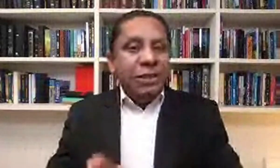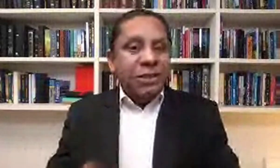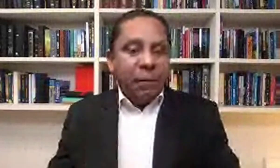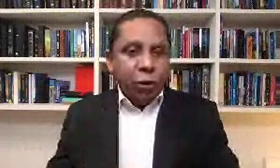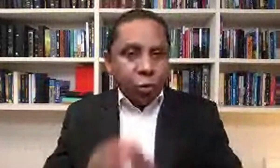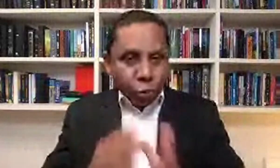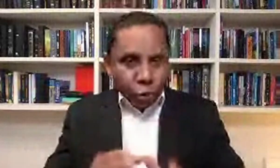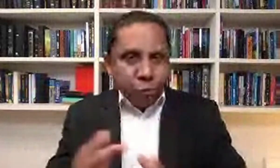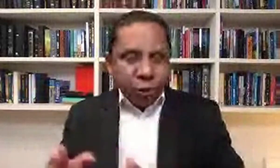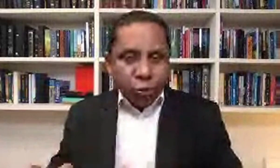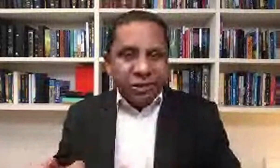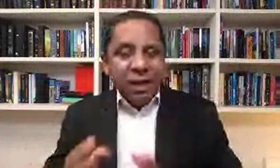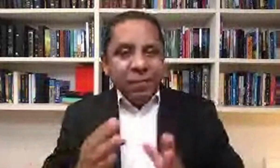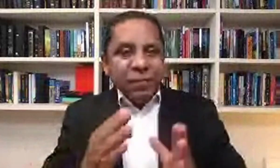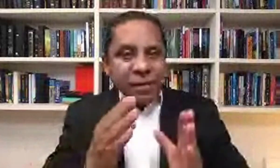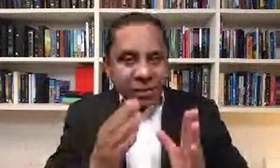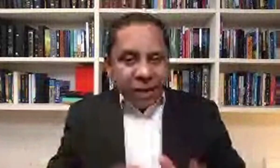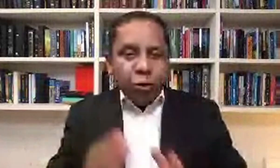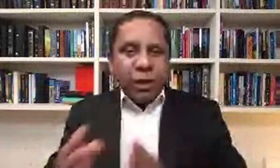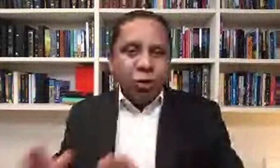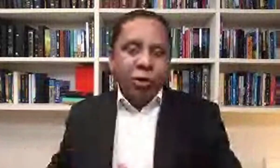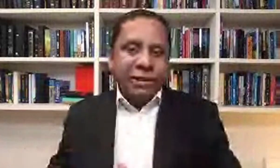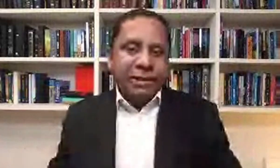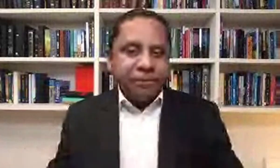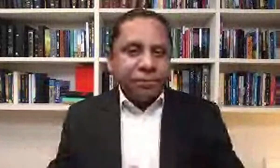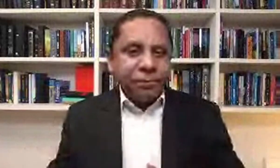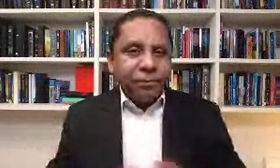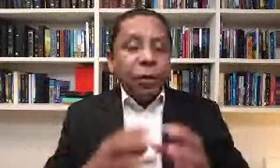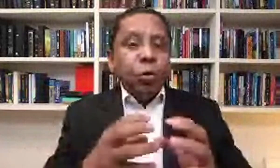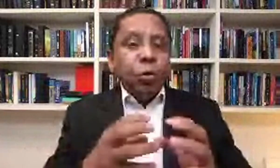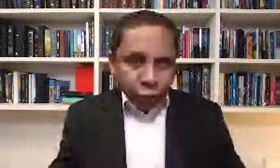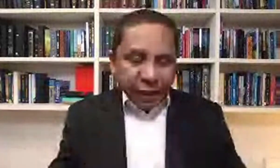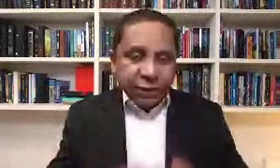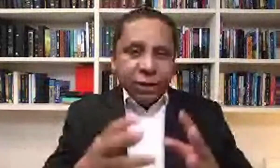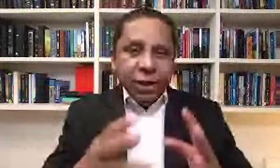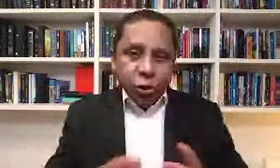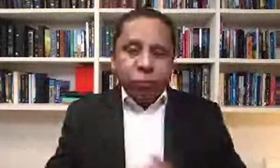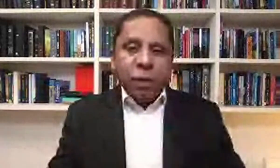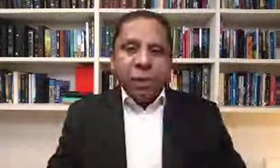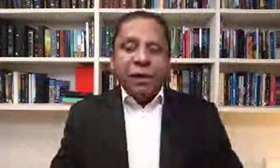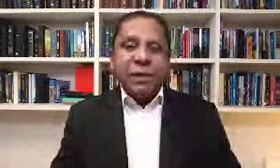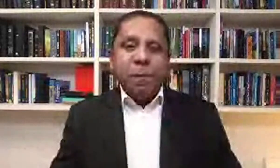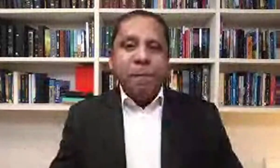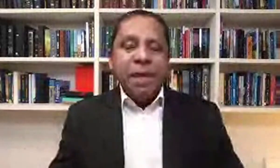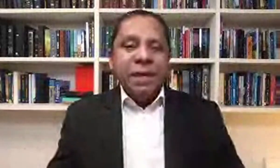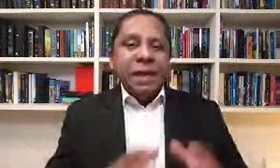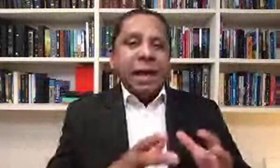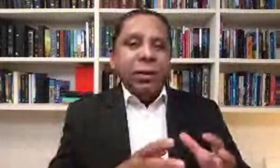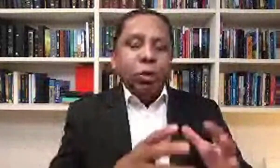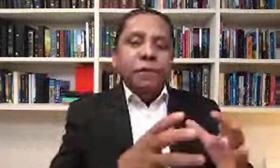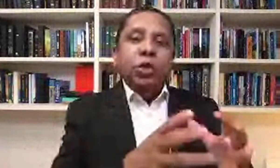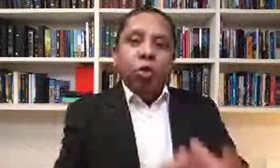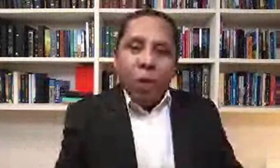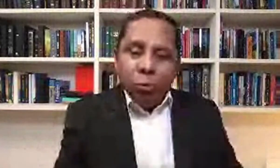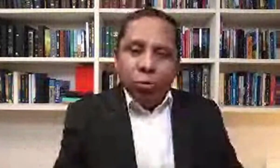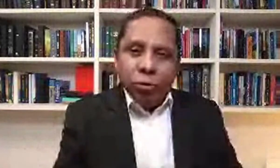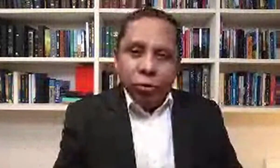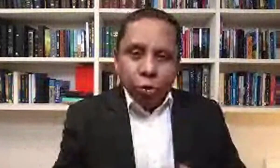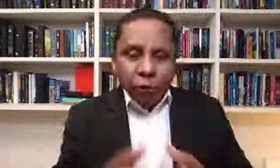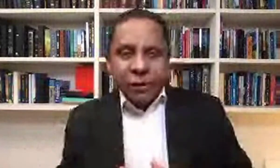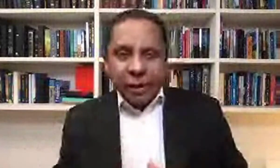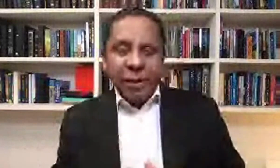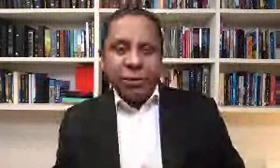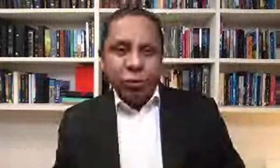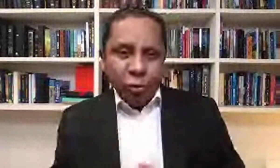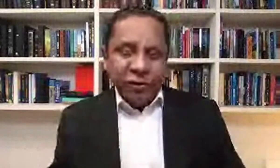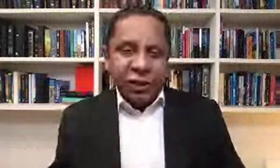no dia de sábado. Ele curou pessoas em sete ocasiões. O número sete, número da perfeição. No livro de João,